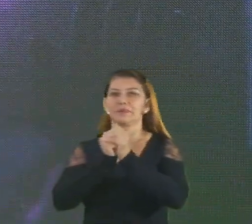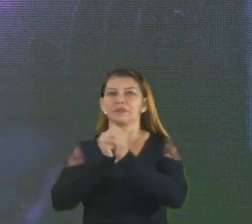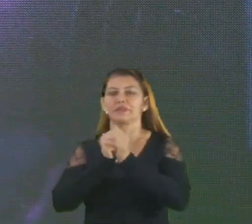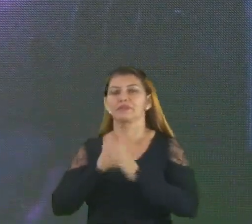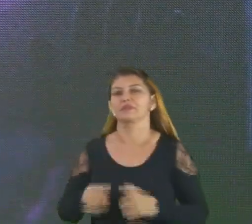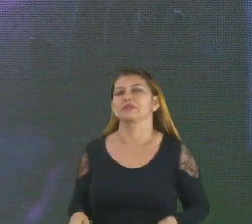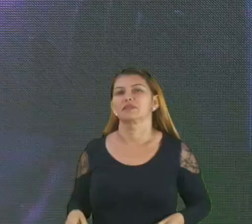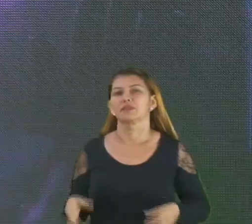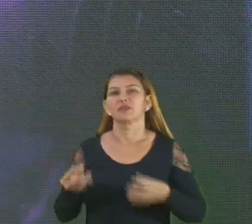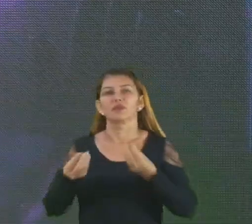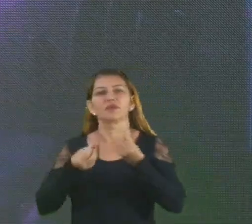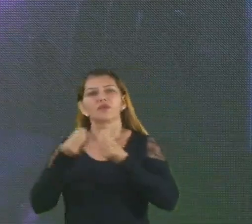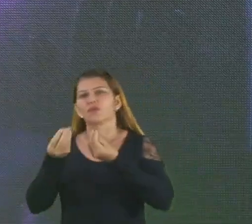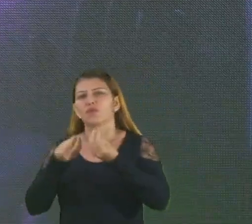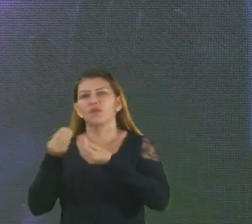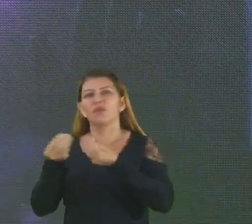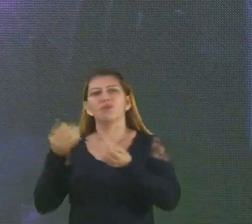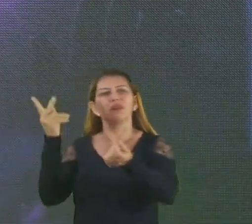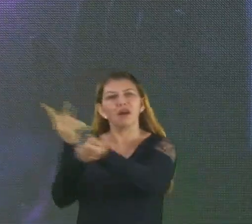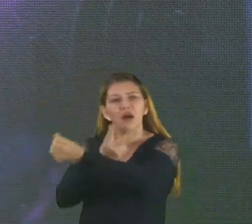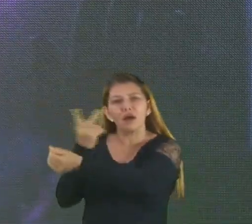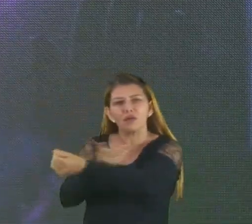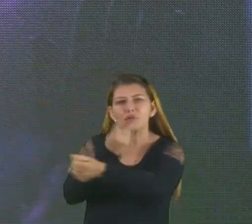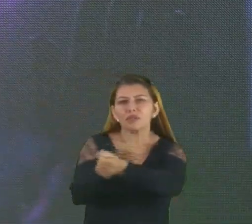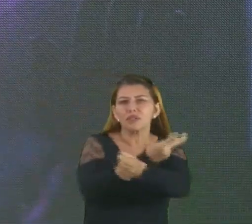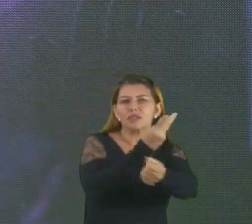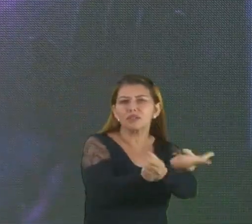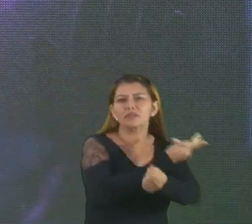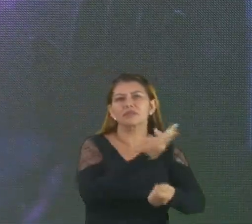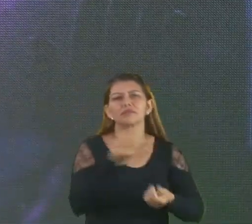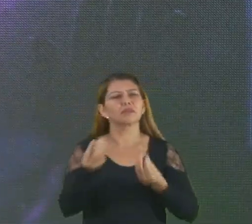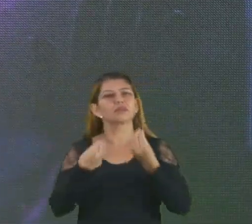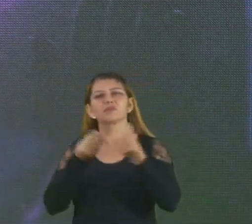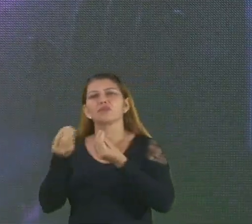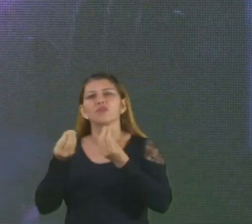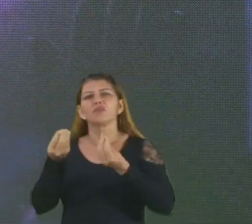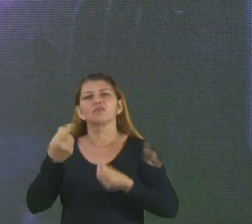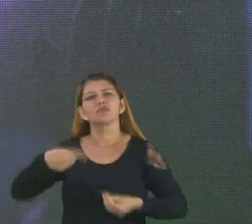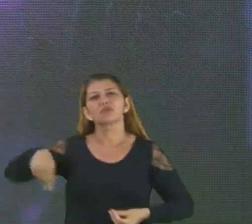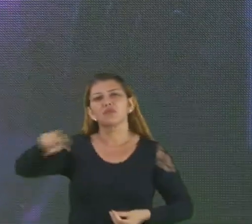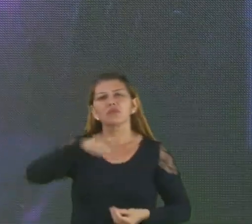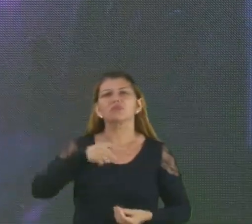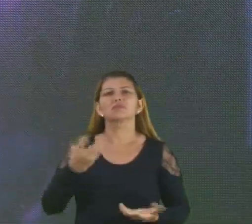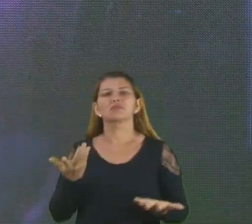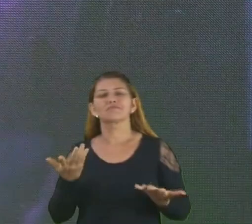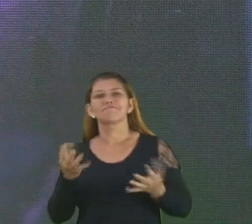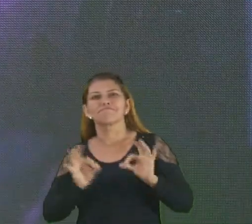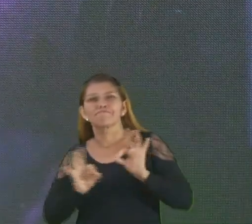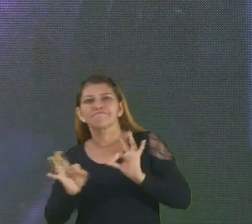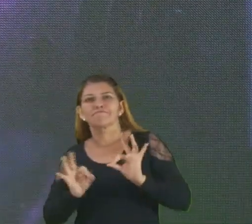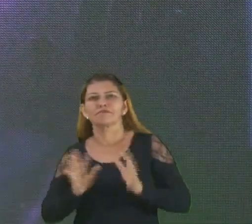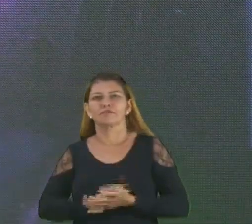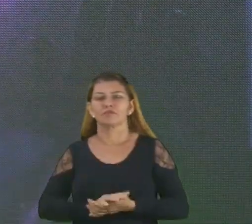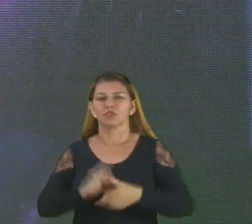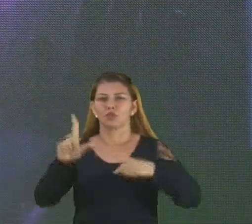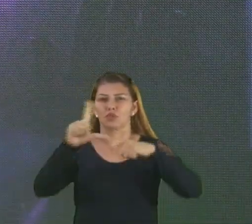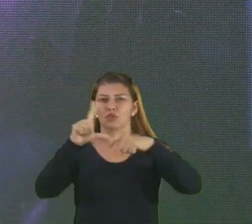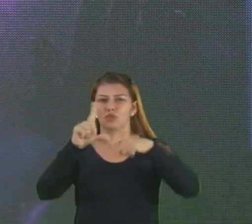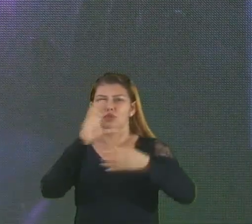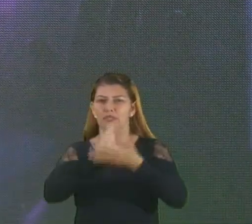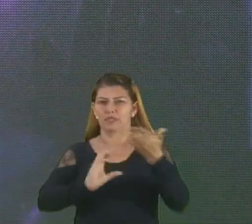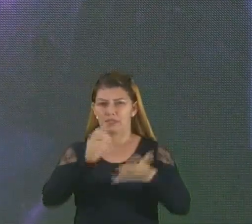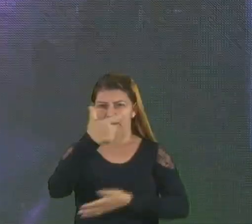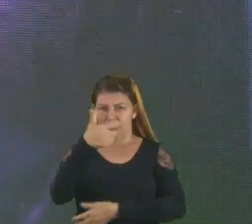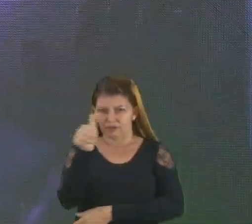Como devemos reagir a tudo isso? Agora vamos para Lucas capítulo de número 21. Lucas capítulo de